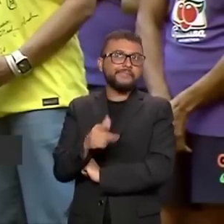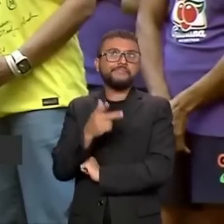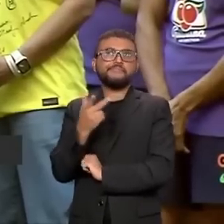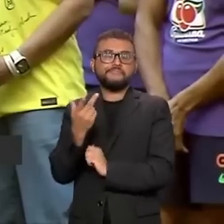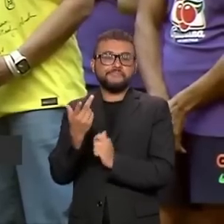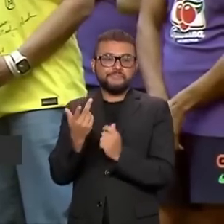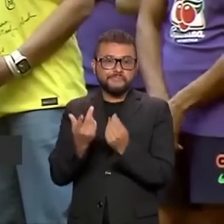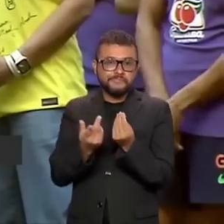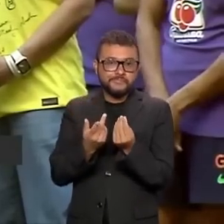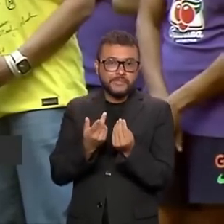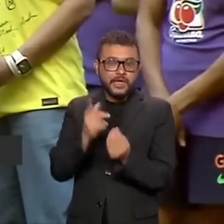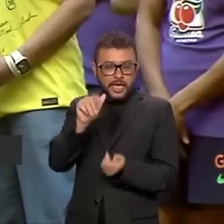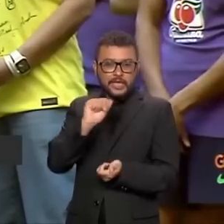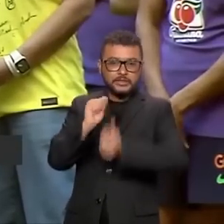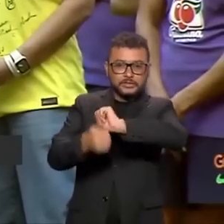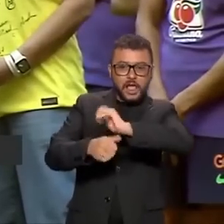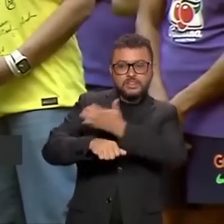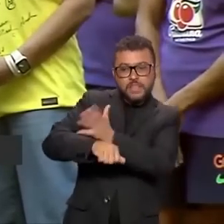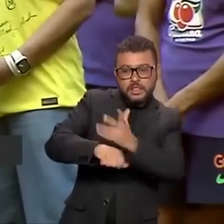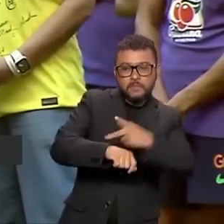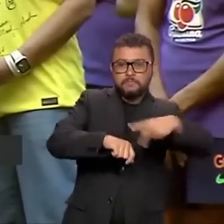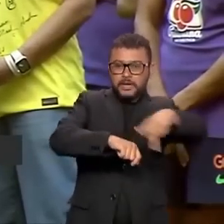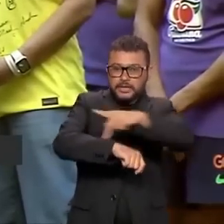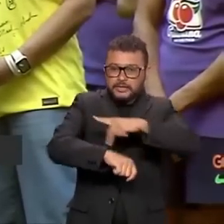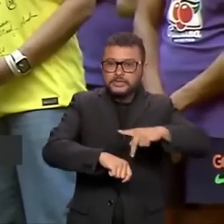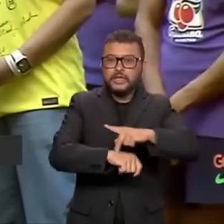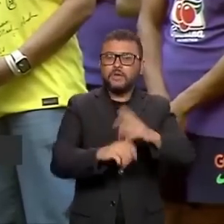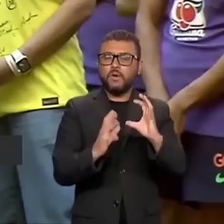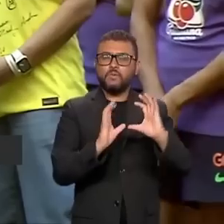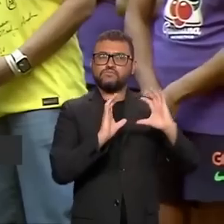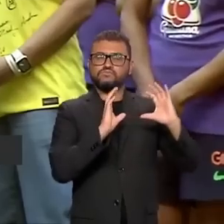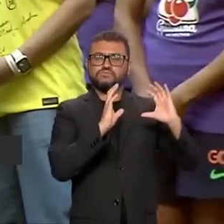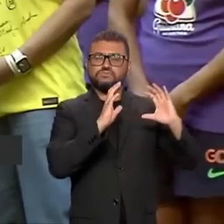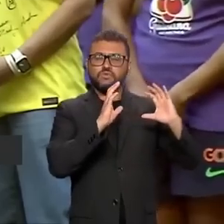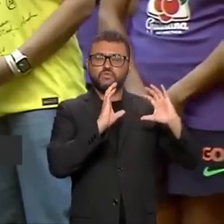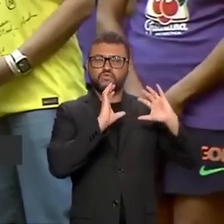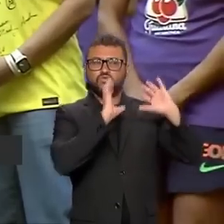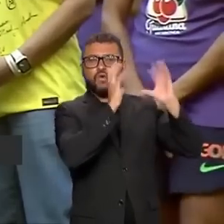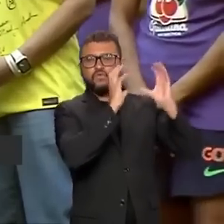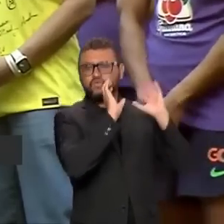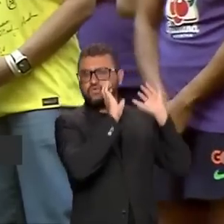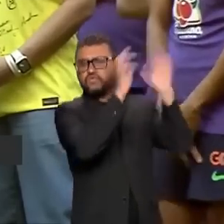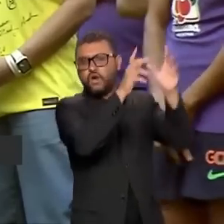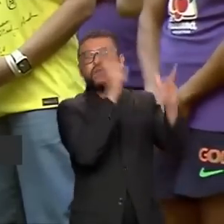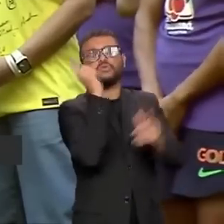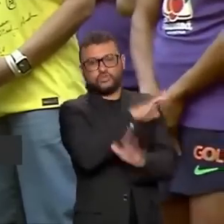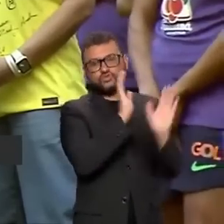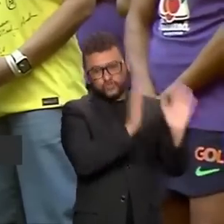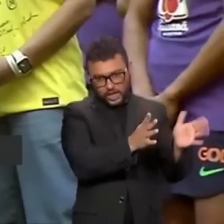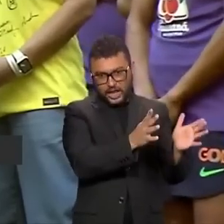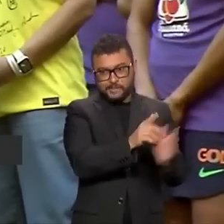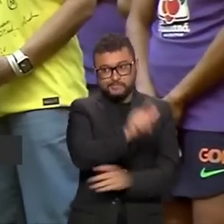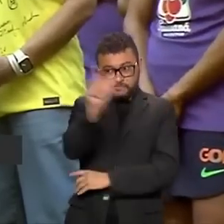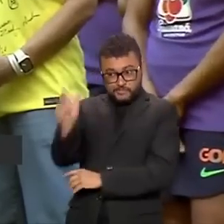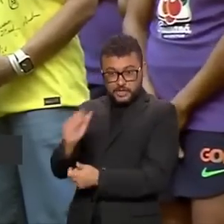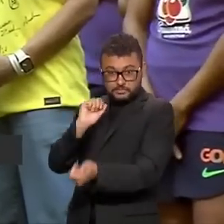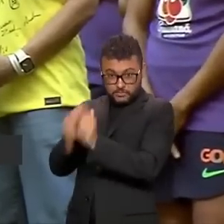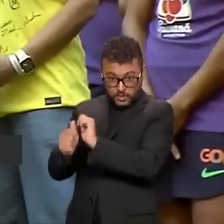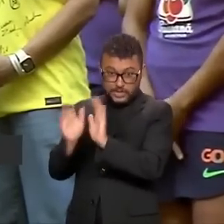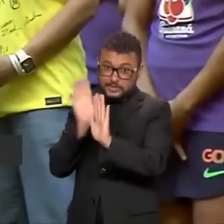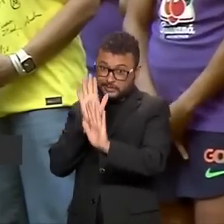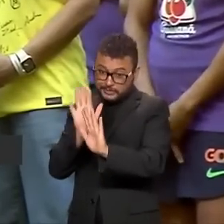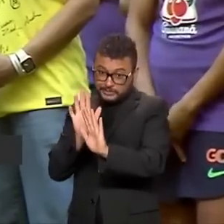grande prática esportiva do nosso país. O vôlei conseguiu isso. O vôlei, vocês estão lembrados que dos esportes